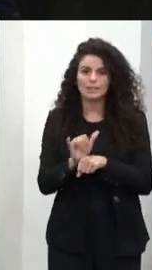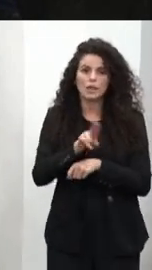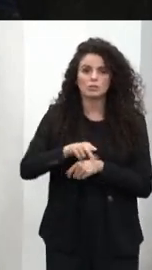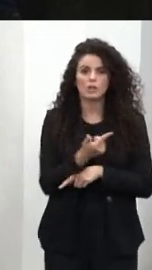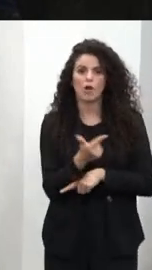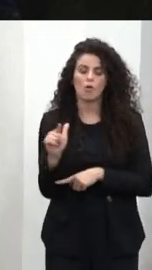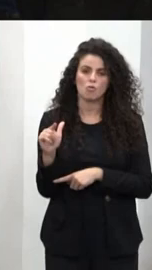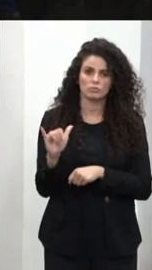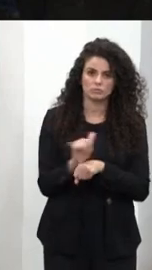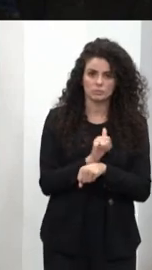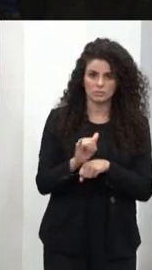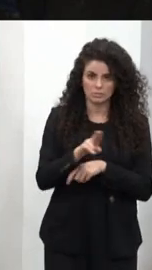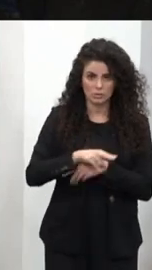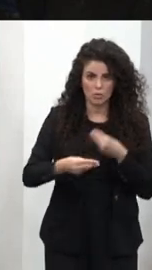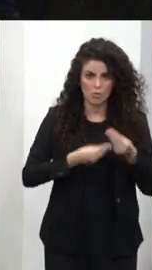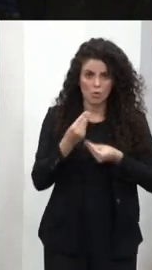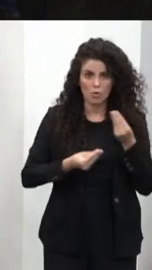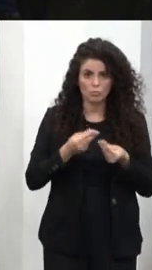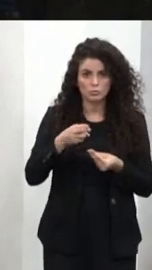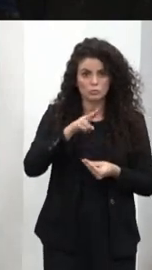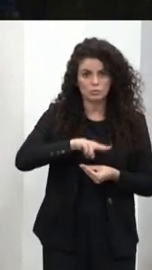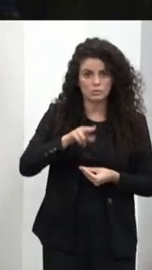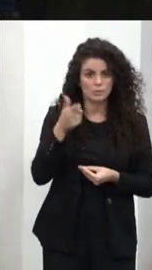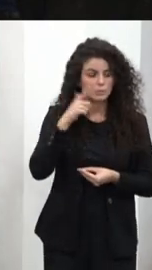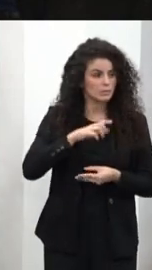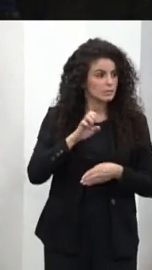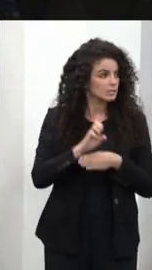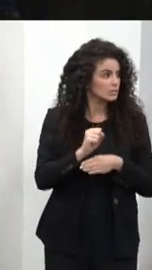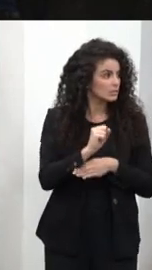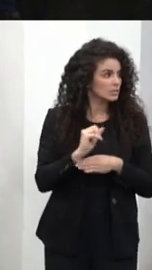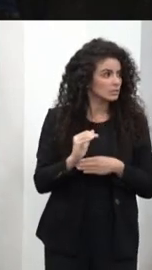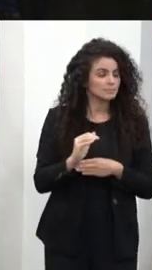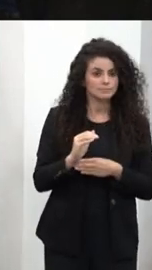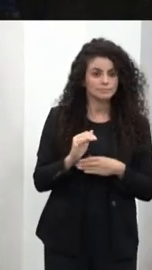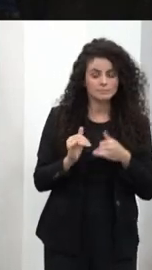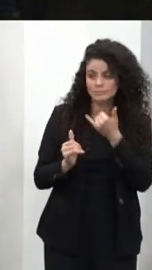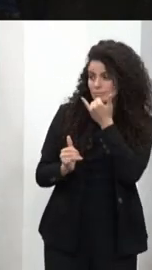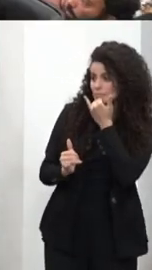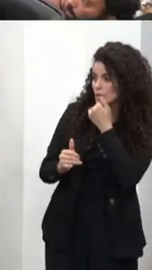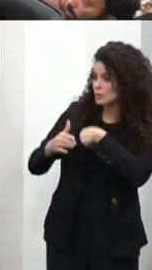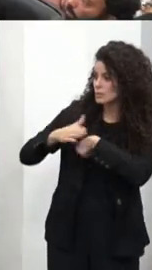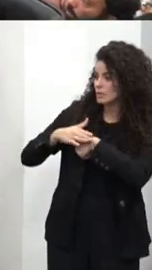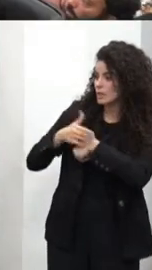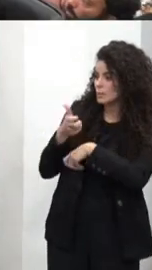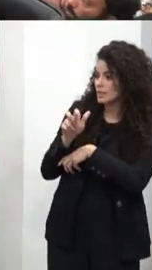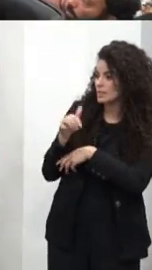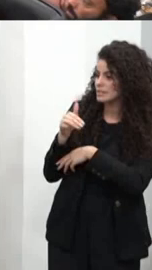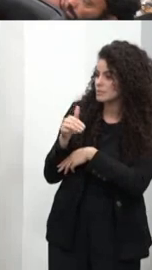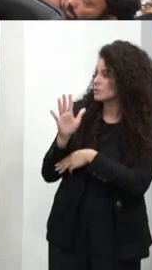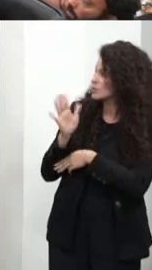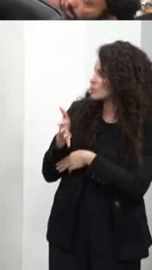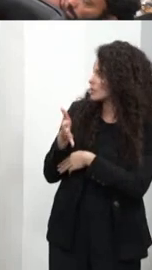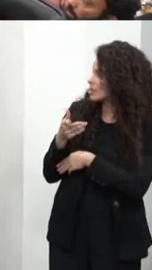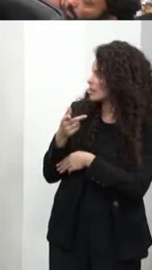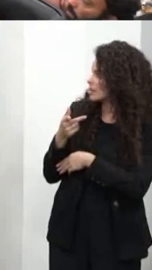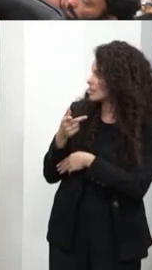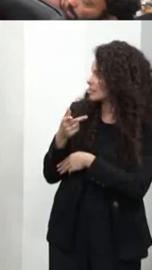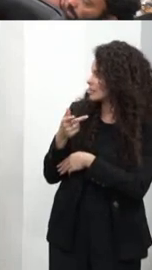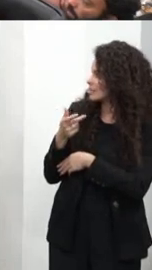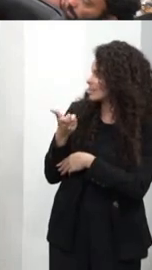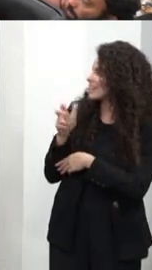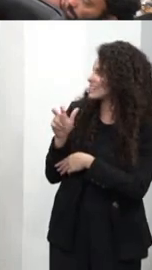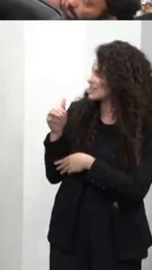operacionalização Estadual Rafael teu tempo já foi em 15 minutos só para te avisar tá eu tô falando meia hora não